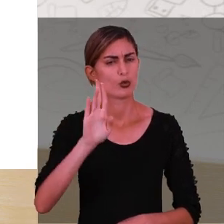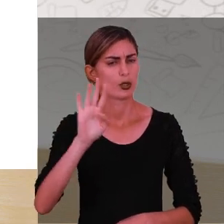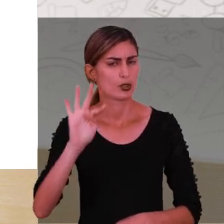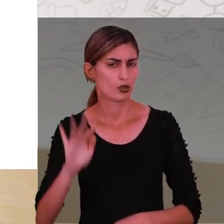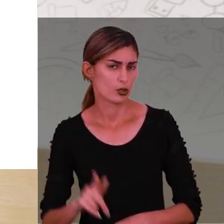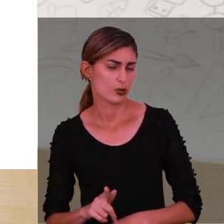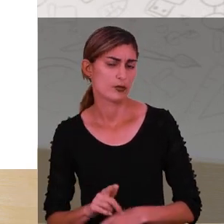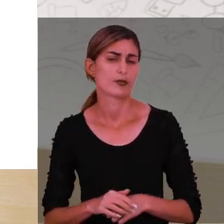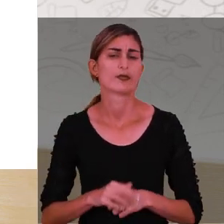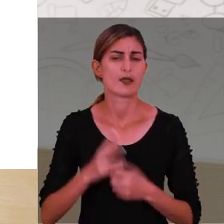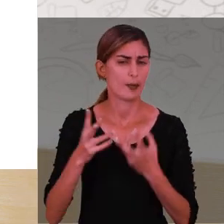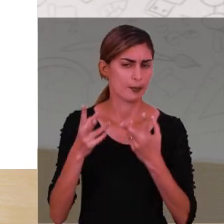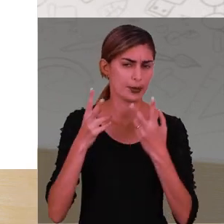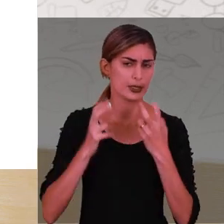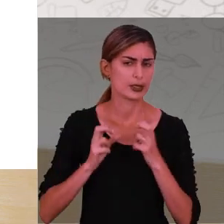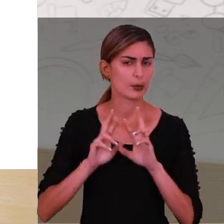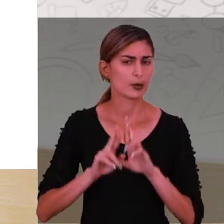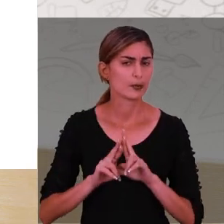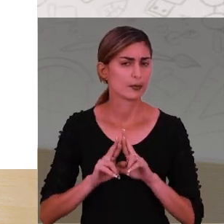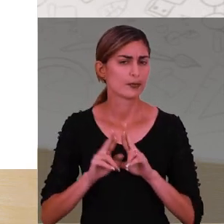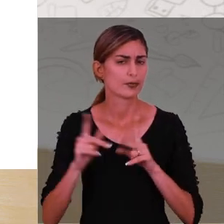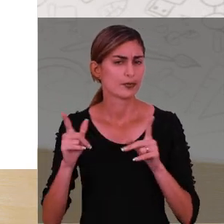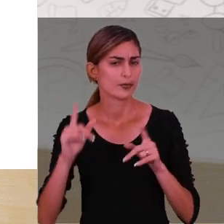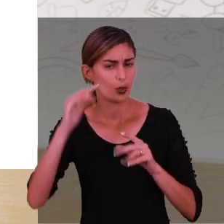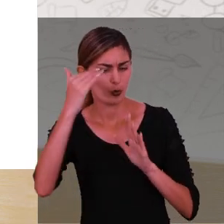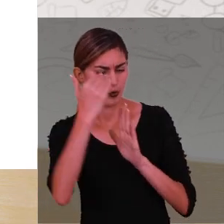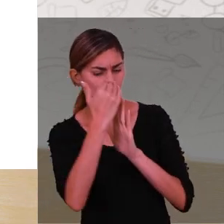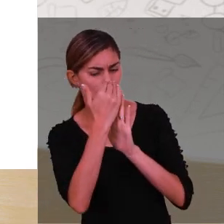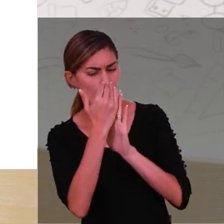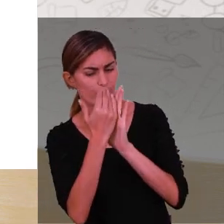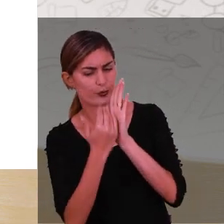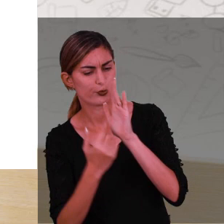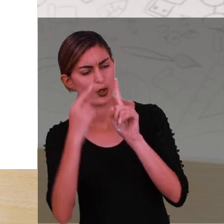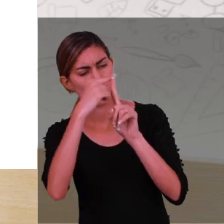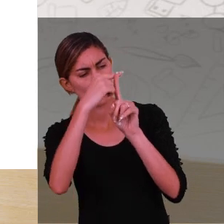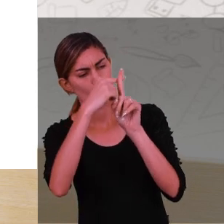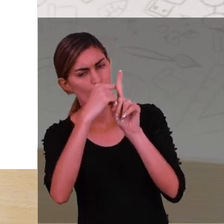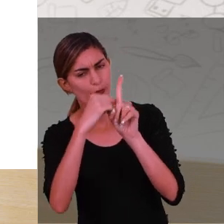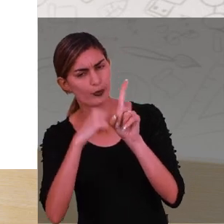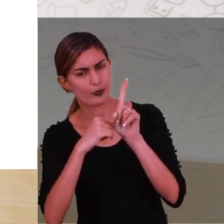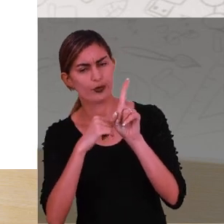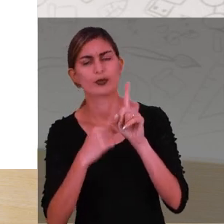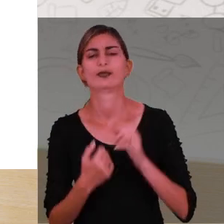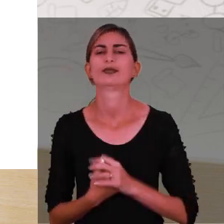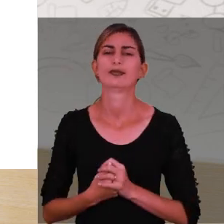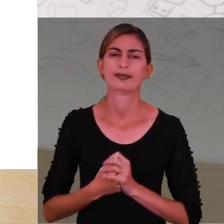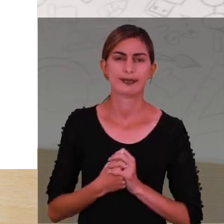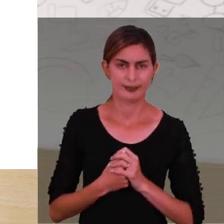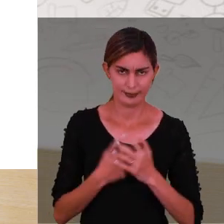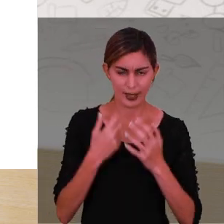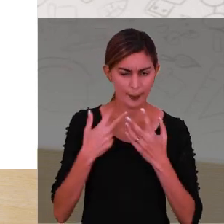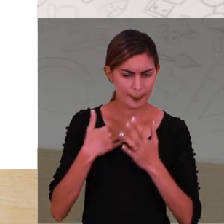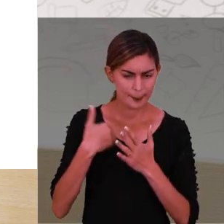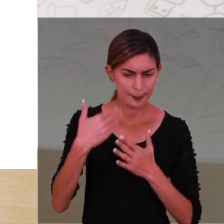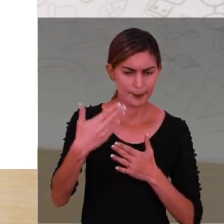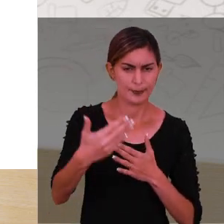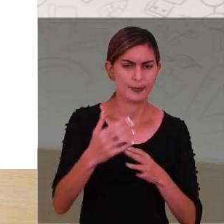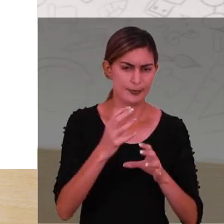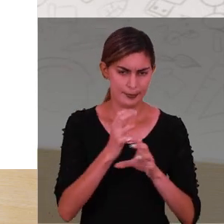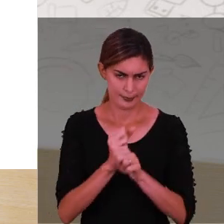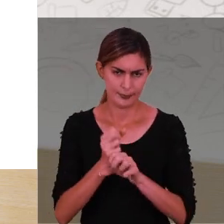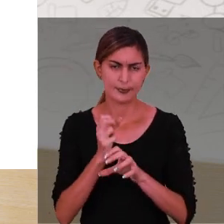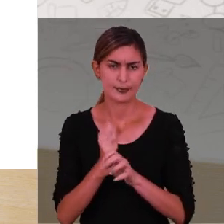21,5 graus Celsius. Perceba que houve uma queda no IBUTG total. A partir desse